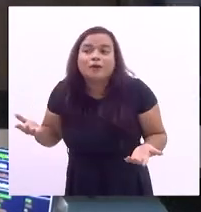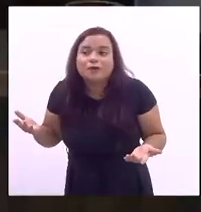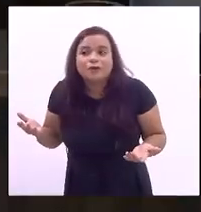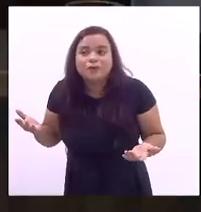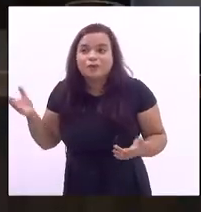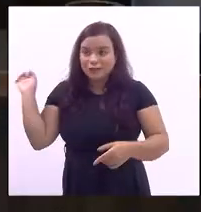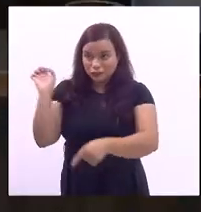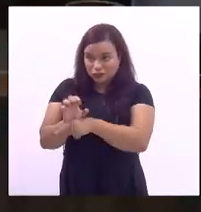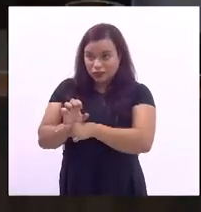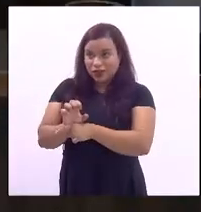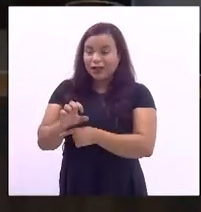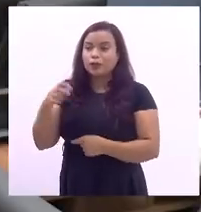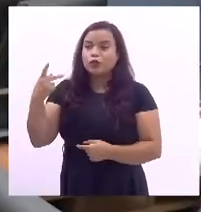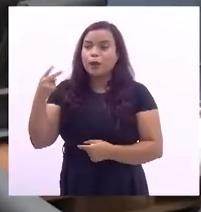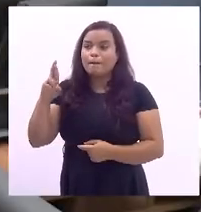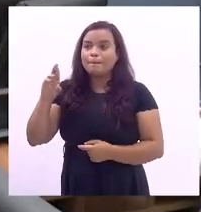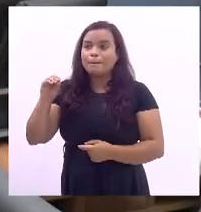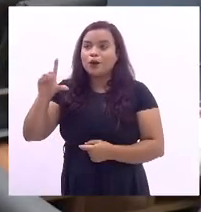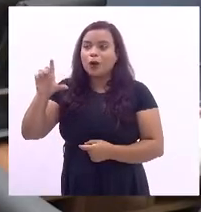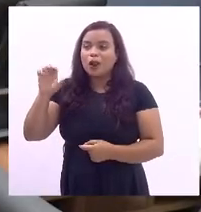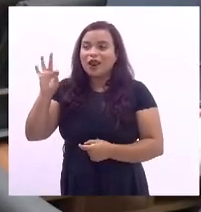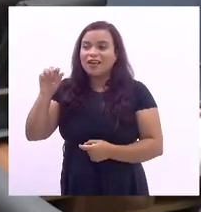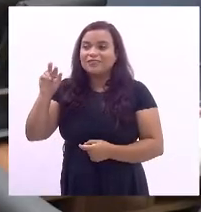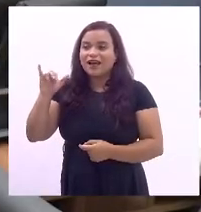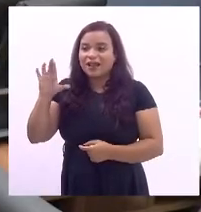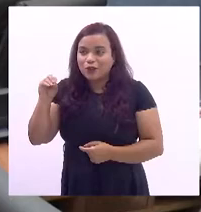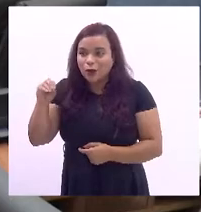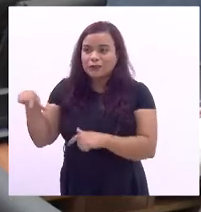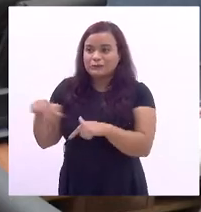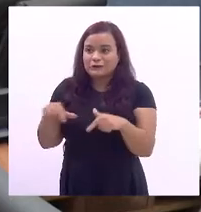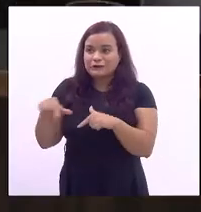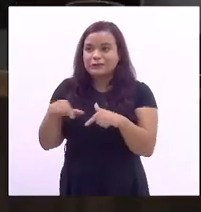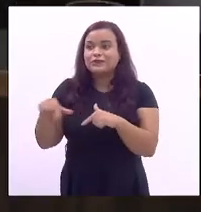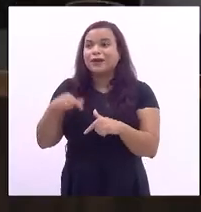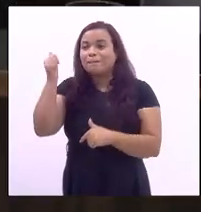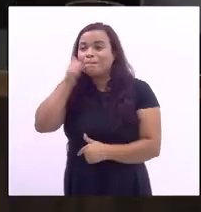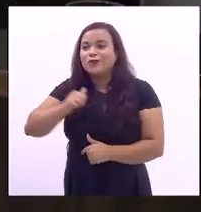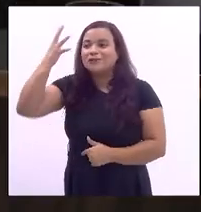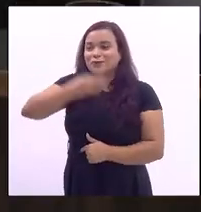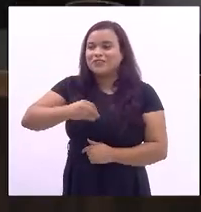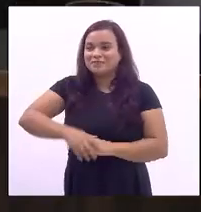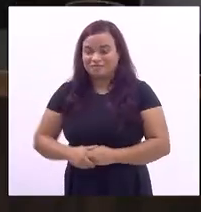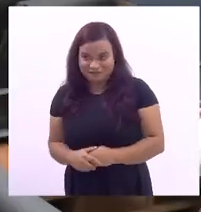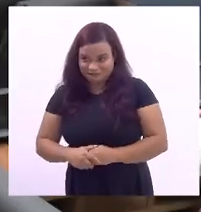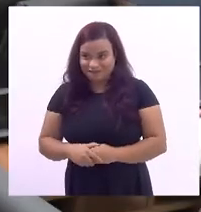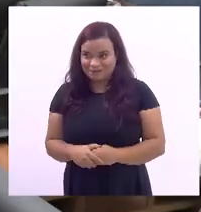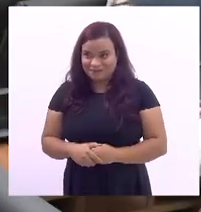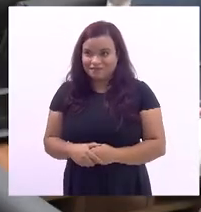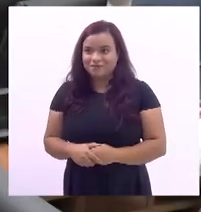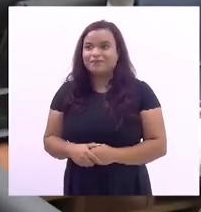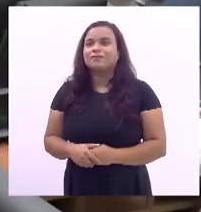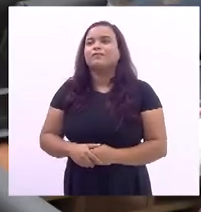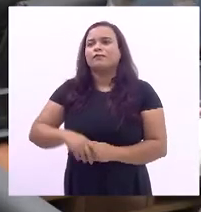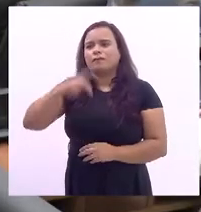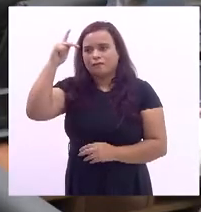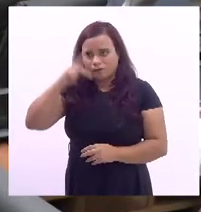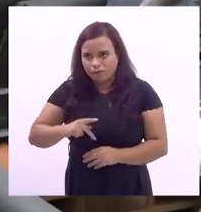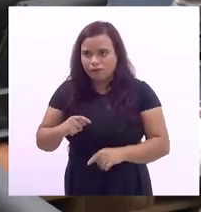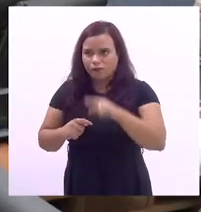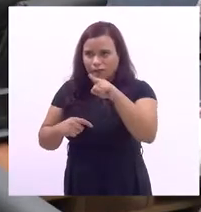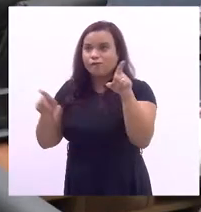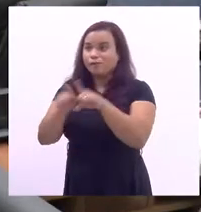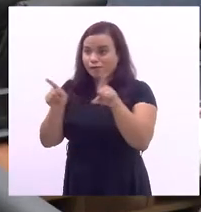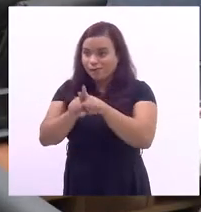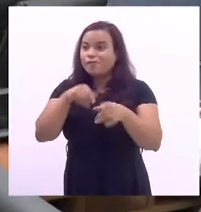está de proprietário de moça bonita bom então eu tenho notícias Presidente é modesta e foi presidente e